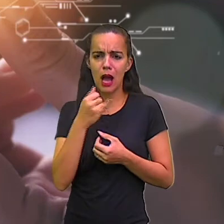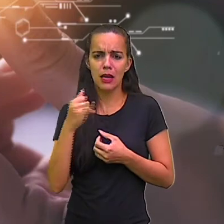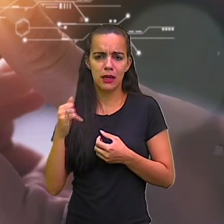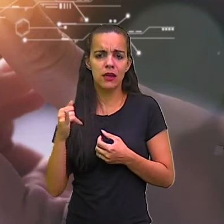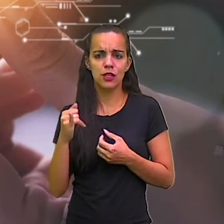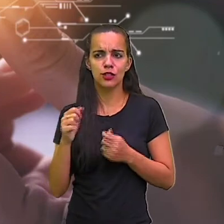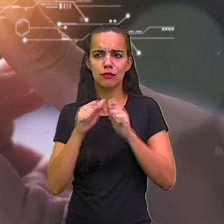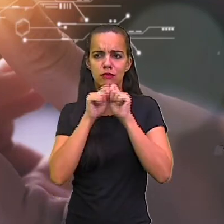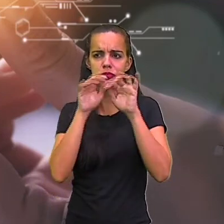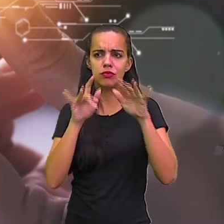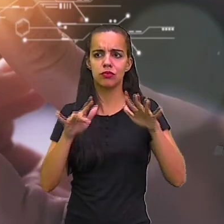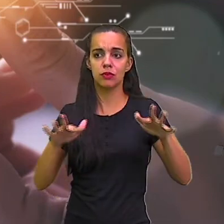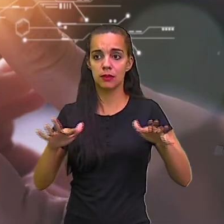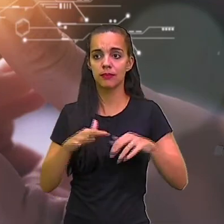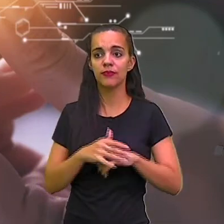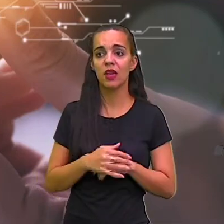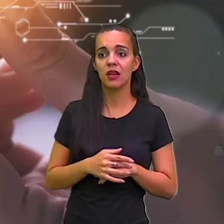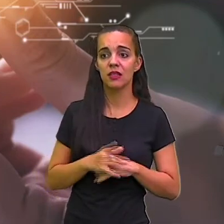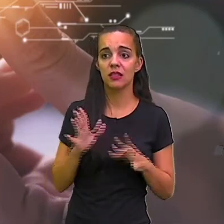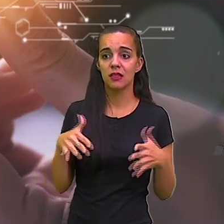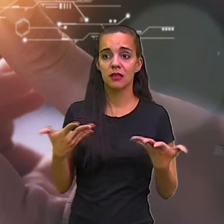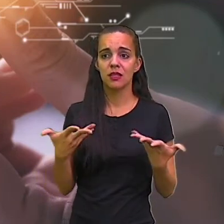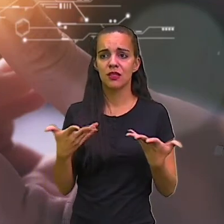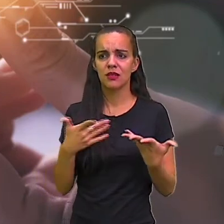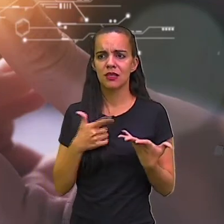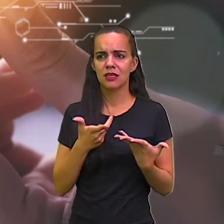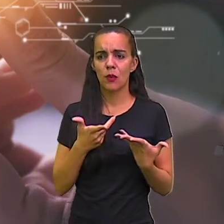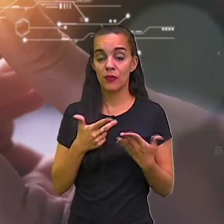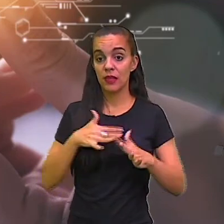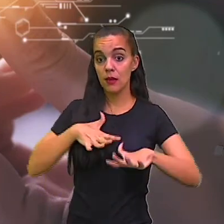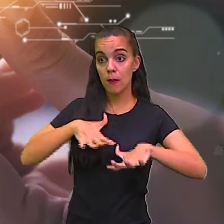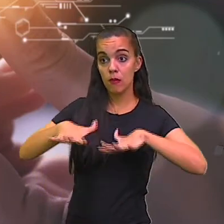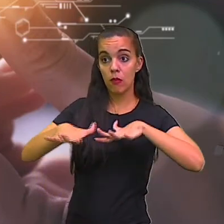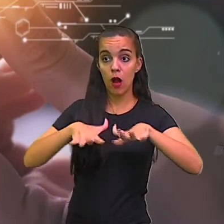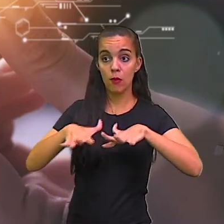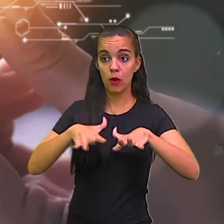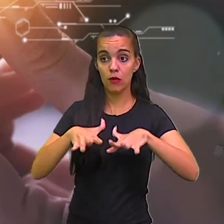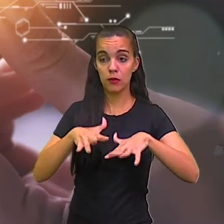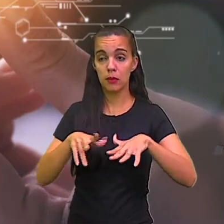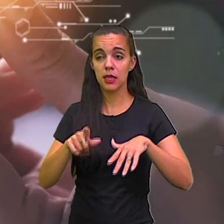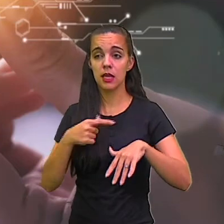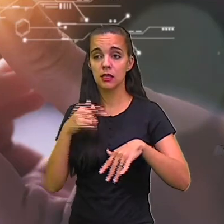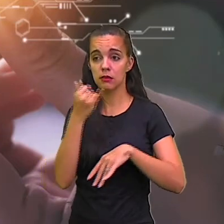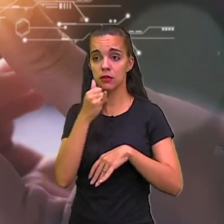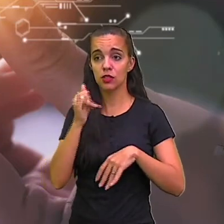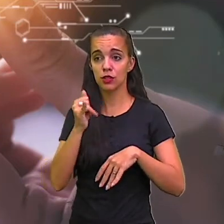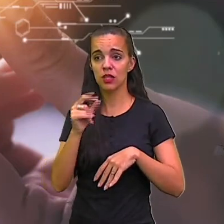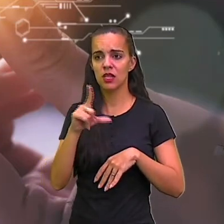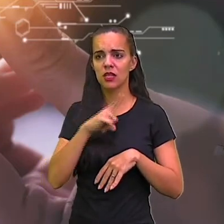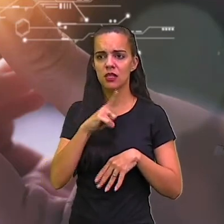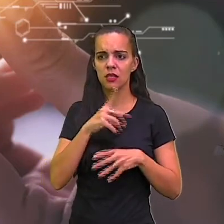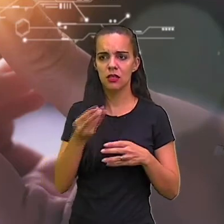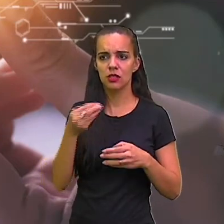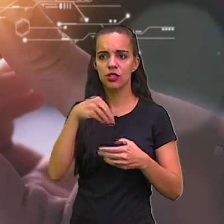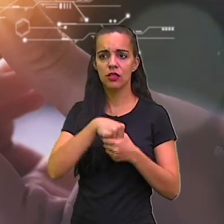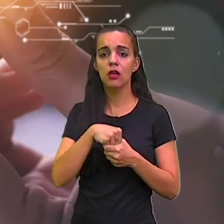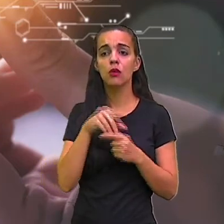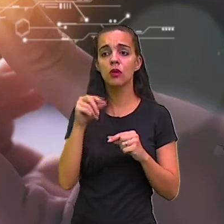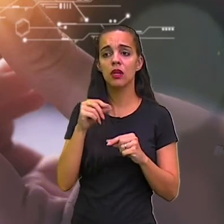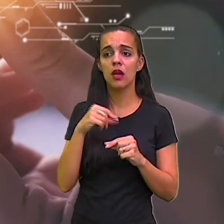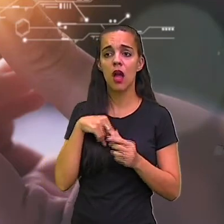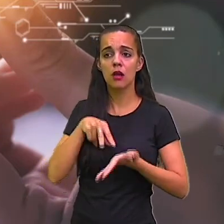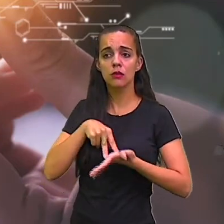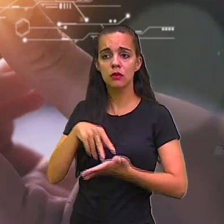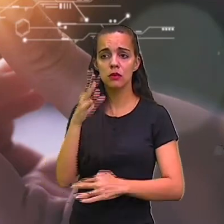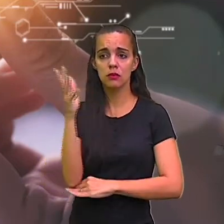do mundo e aí além da movimentação financeira ainda que envolve a sustentabilidade